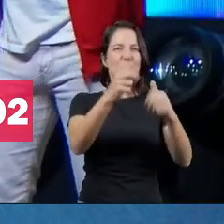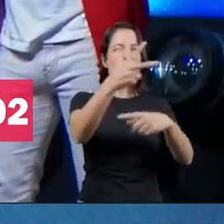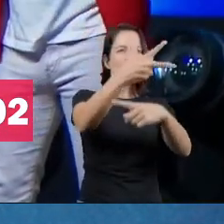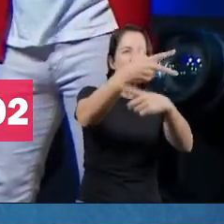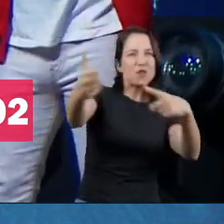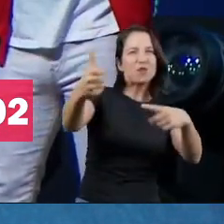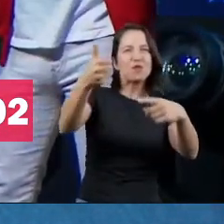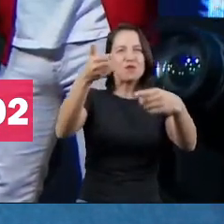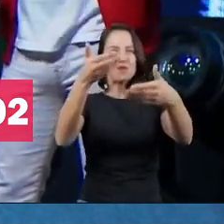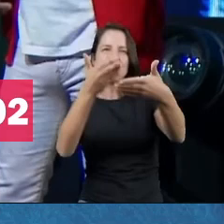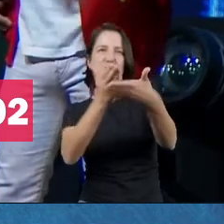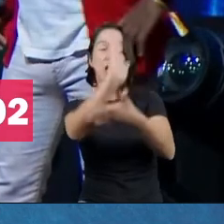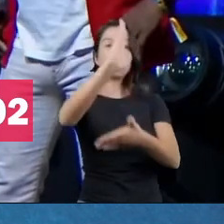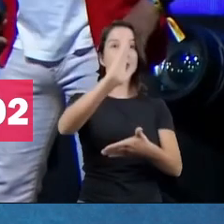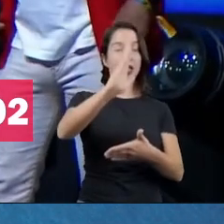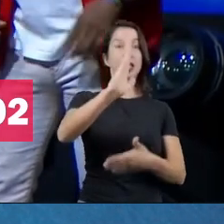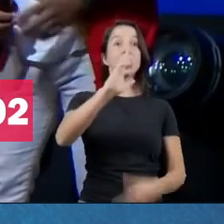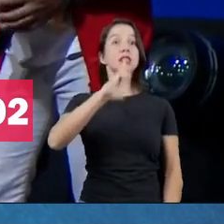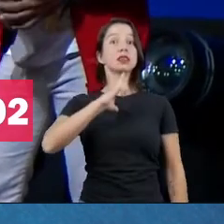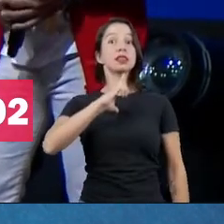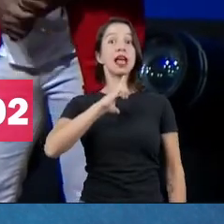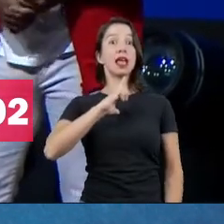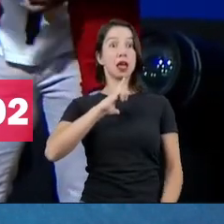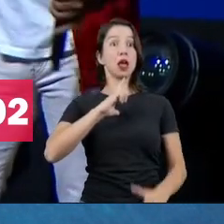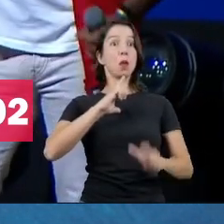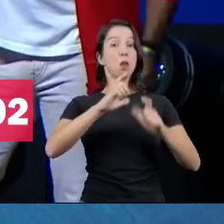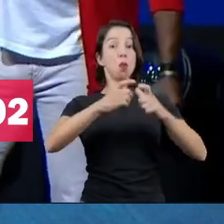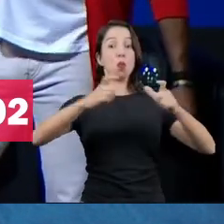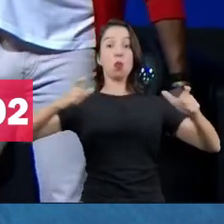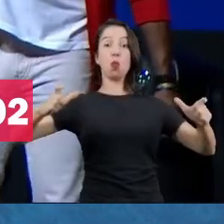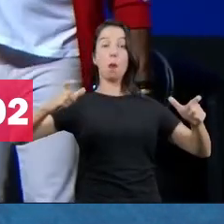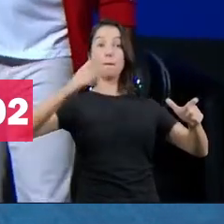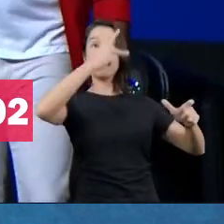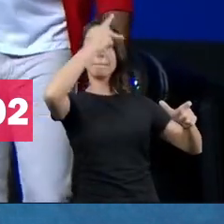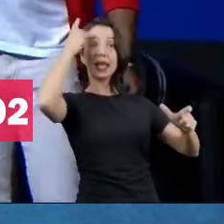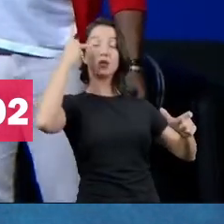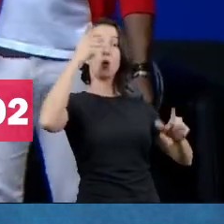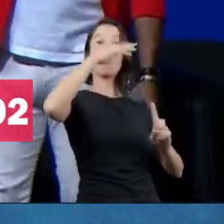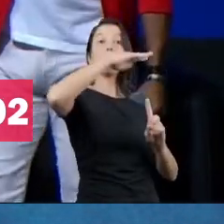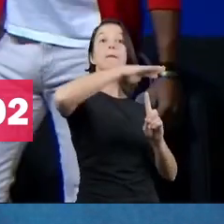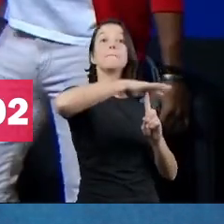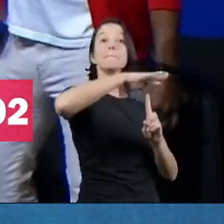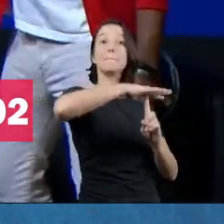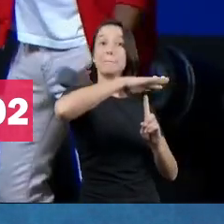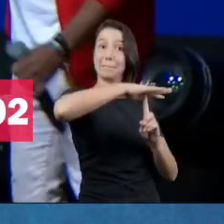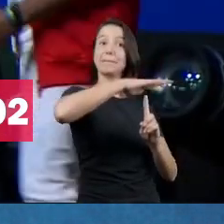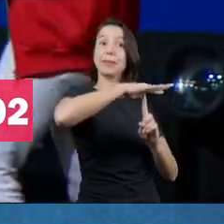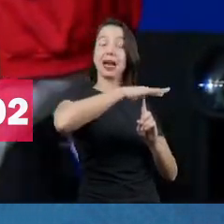certo da história, viu? Vai dar primeiro turno, presidente! Valeu!